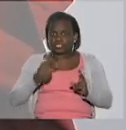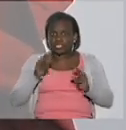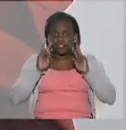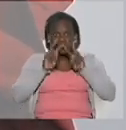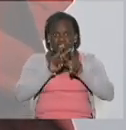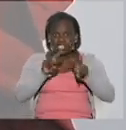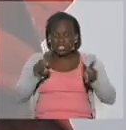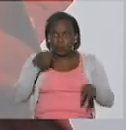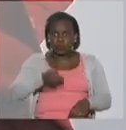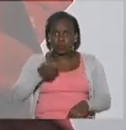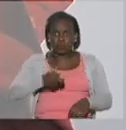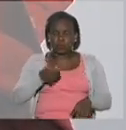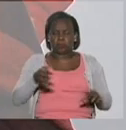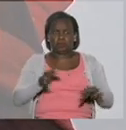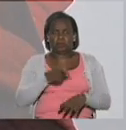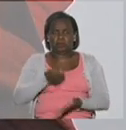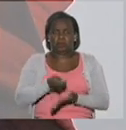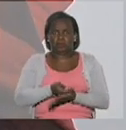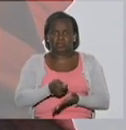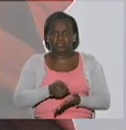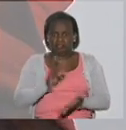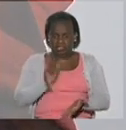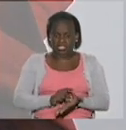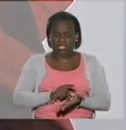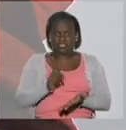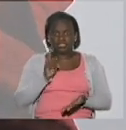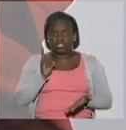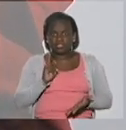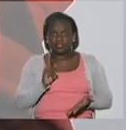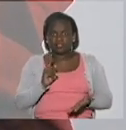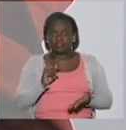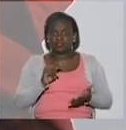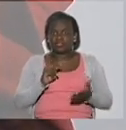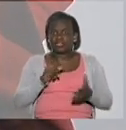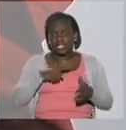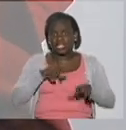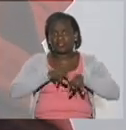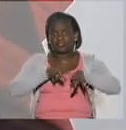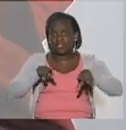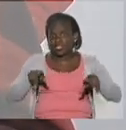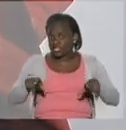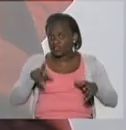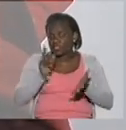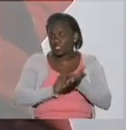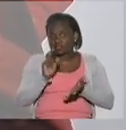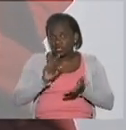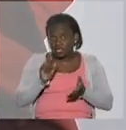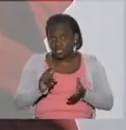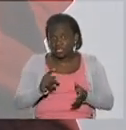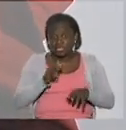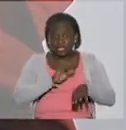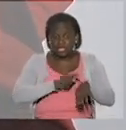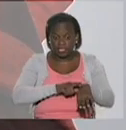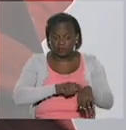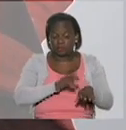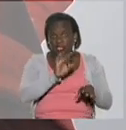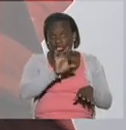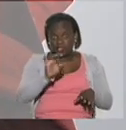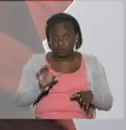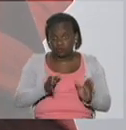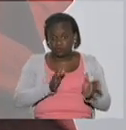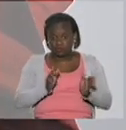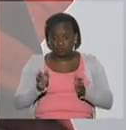gente não tem uma visão dogmática, né? As verdades, elas são muitas, são múltiplas e em cada